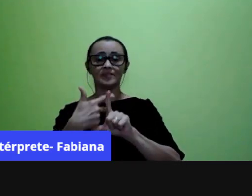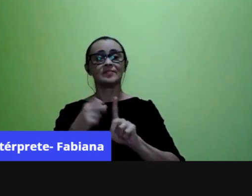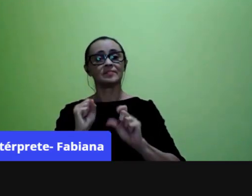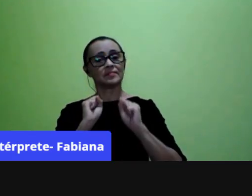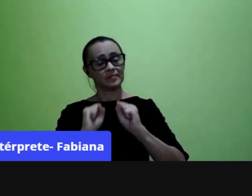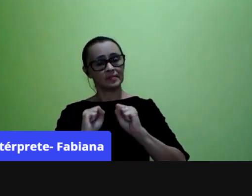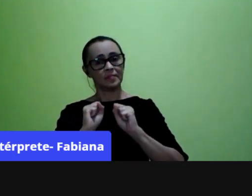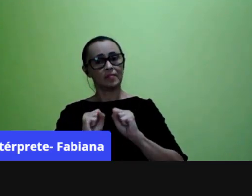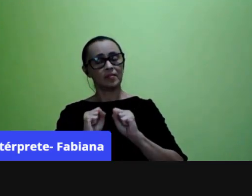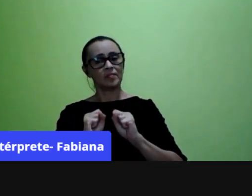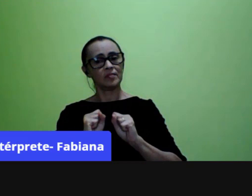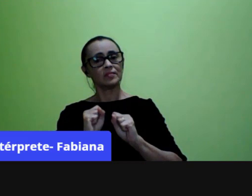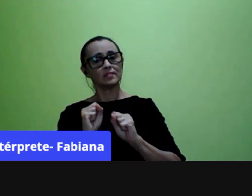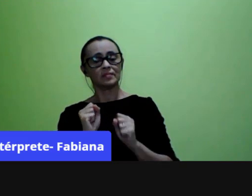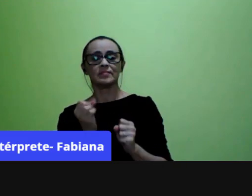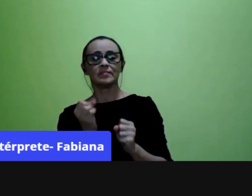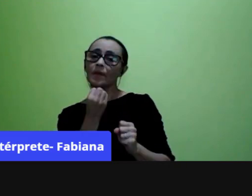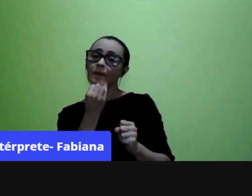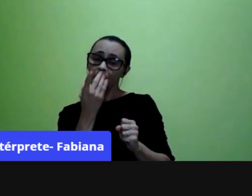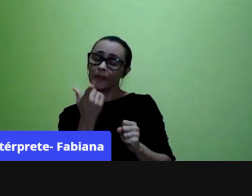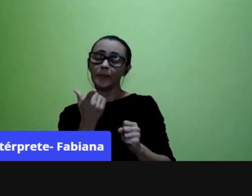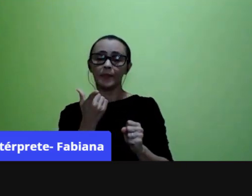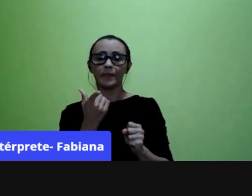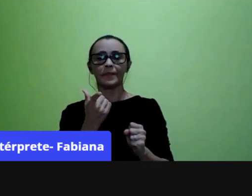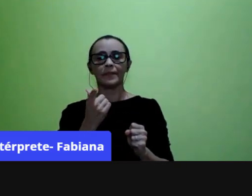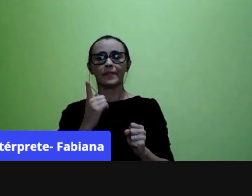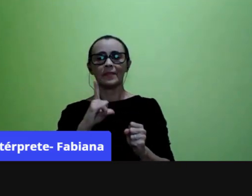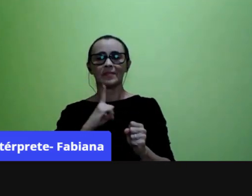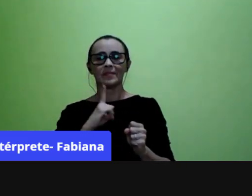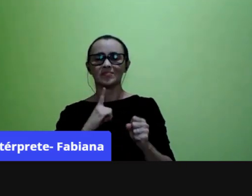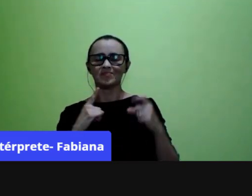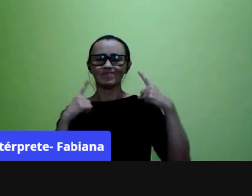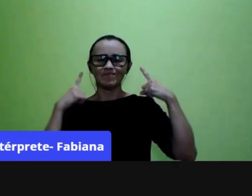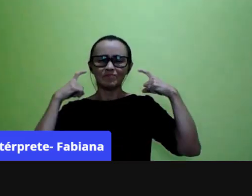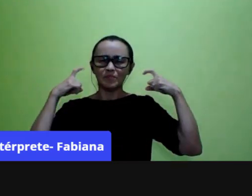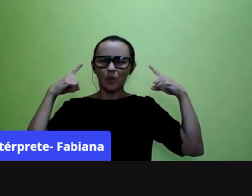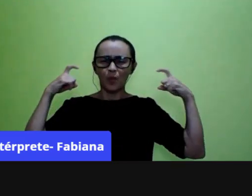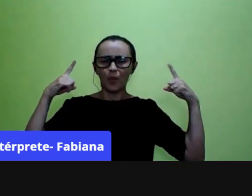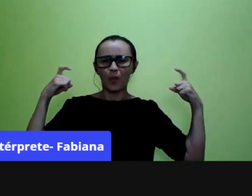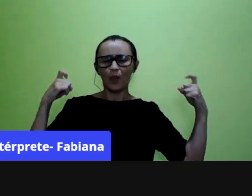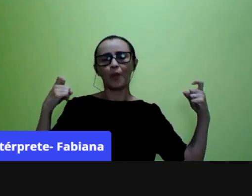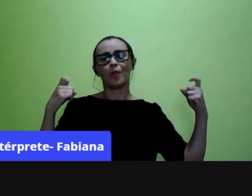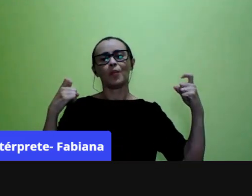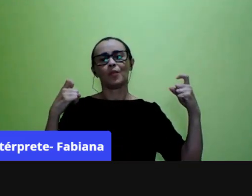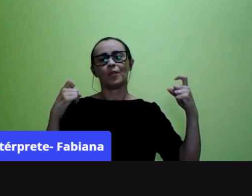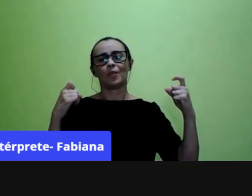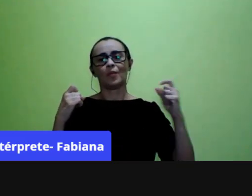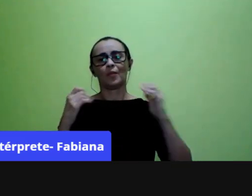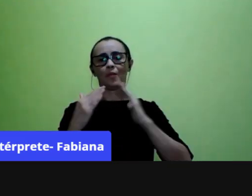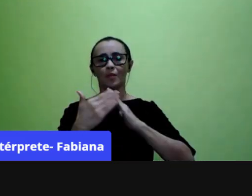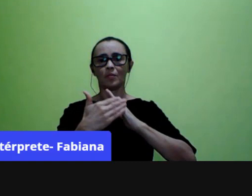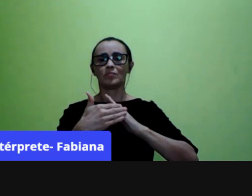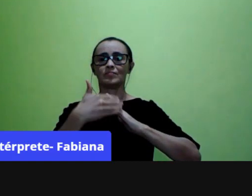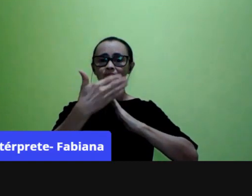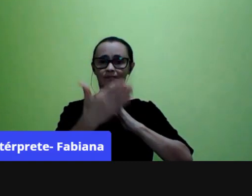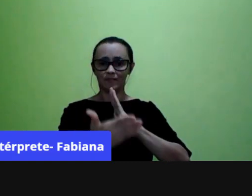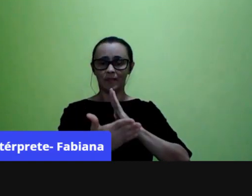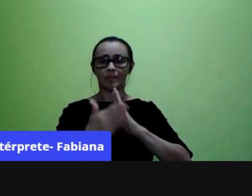Seria interessante para quem tem muito barulho externo atrapalhando as suas gravações, tá bom?